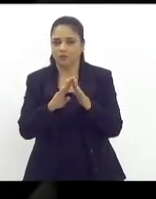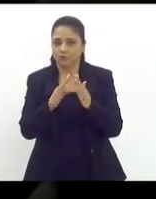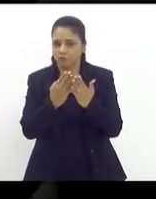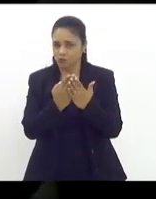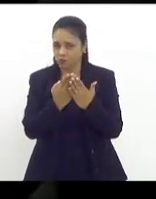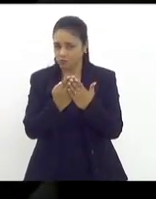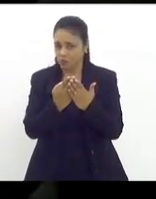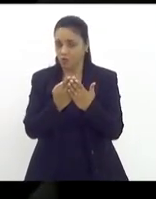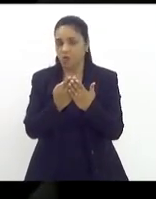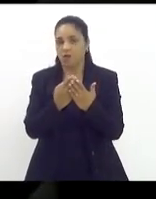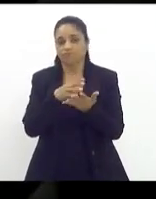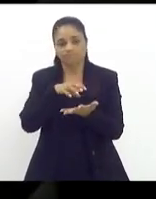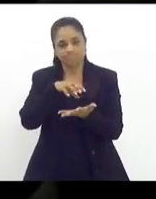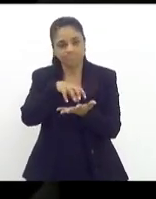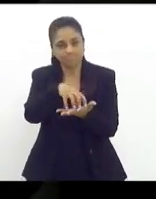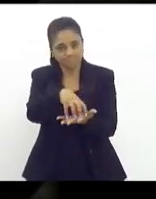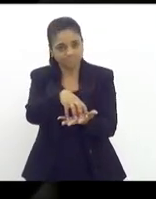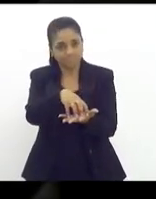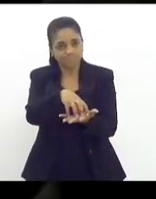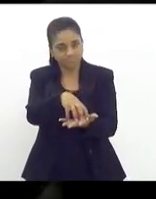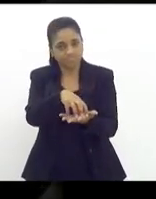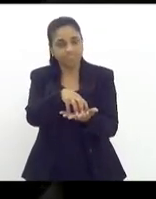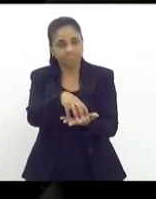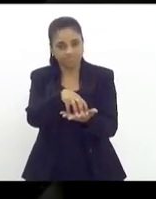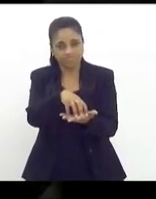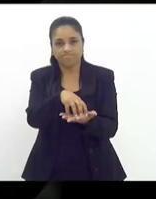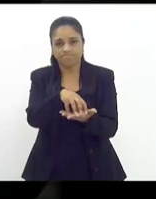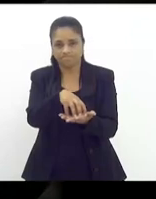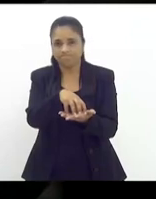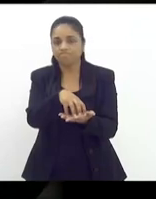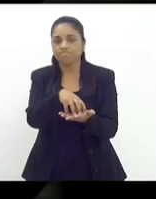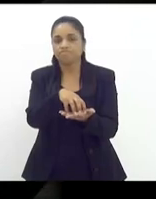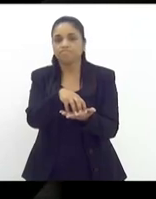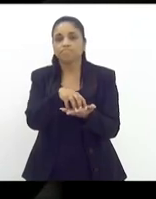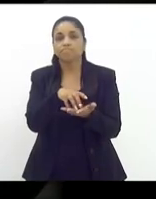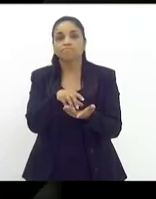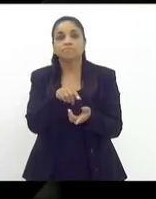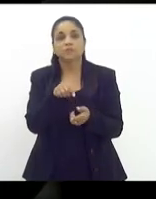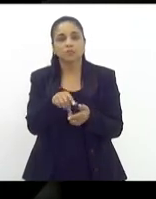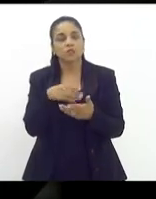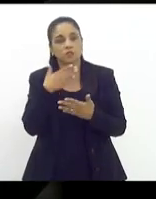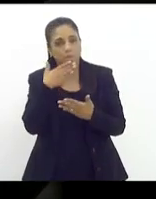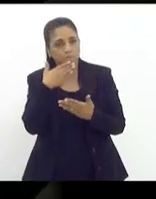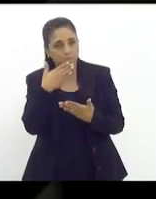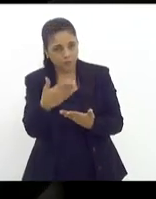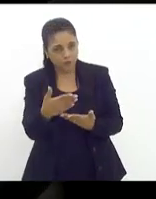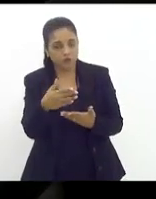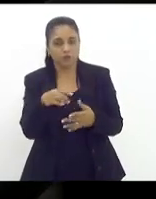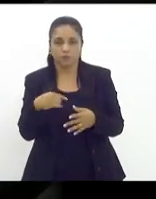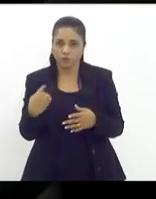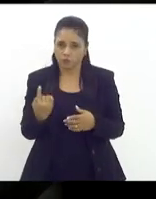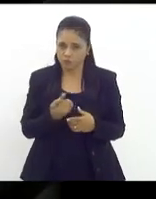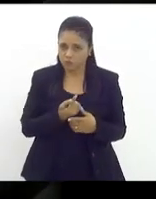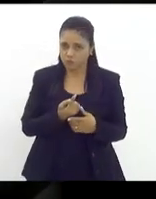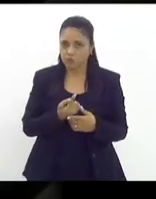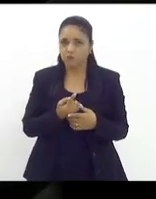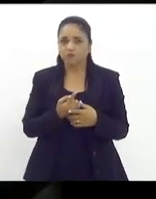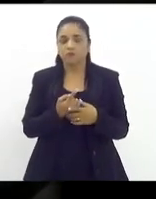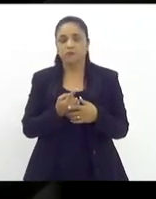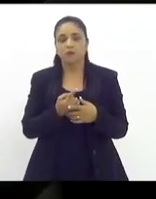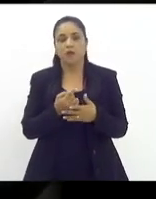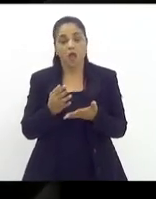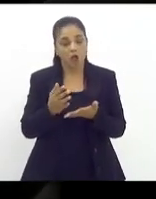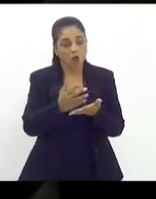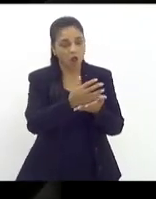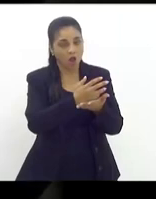grandes descentralizações que nós temos, inclusive nós já solicitamos a prestação de